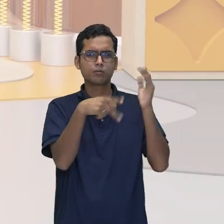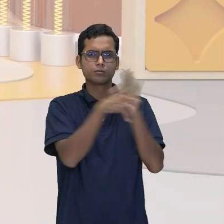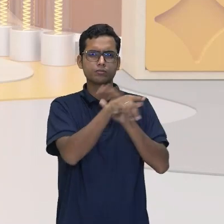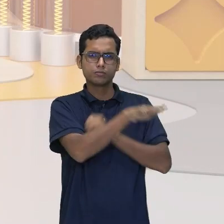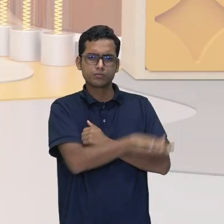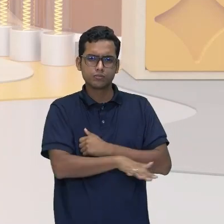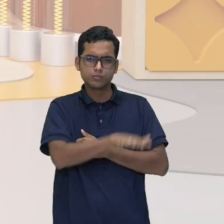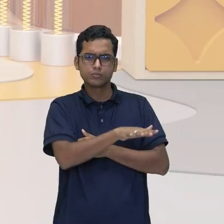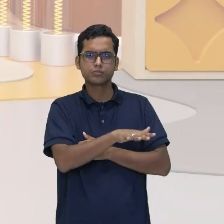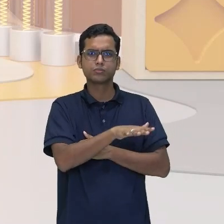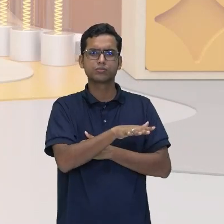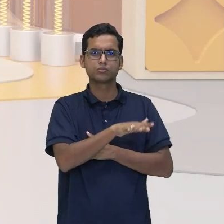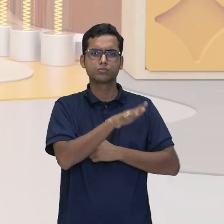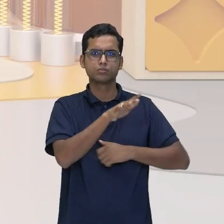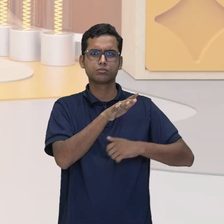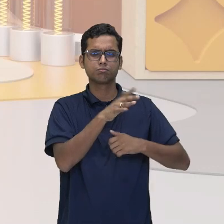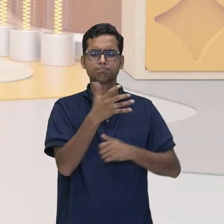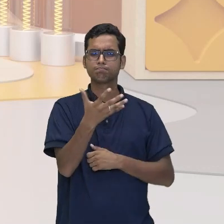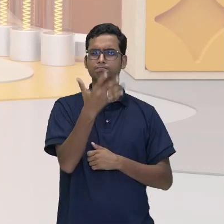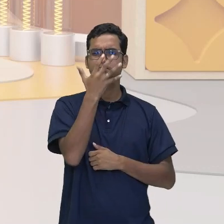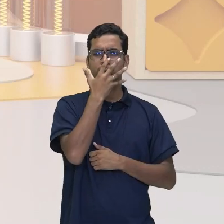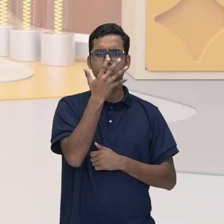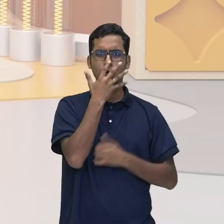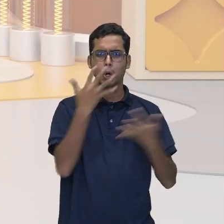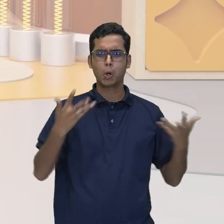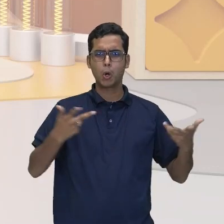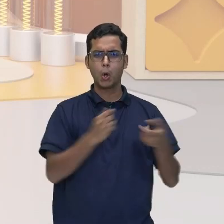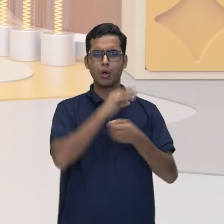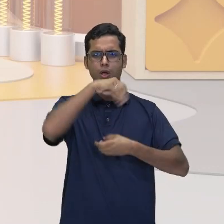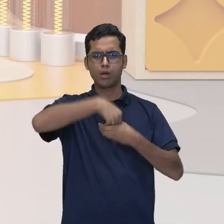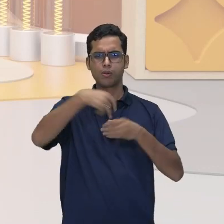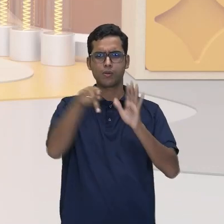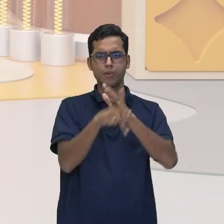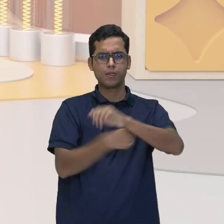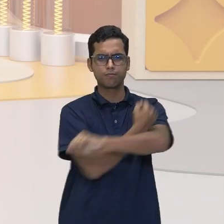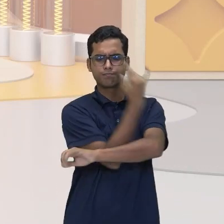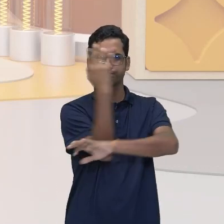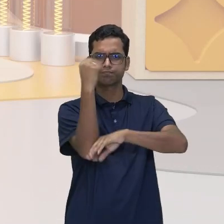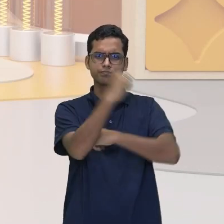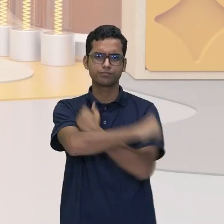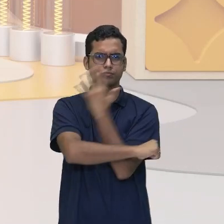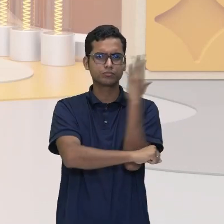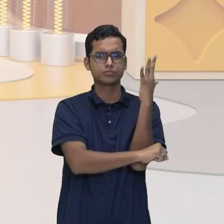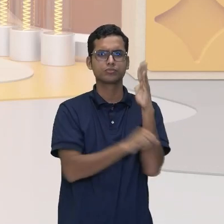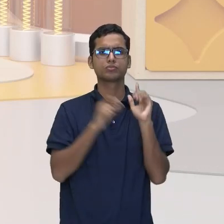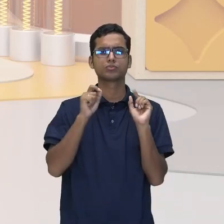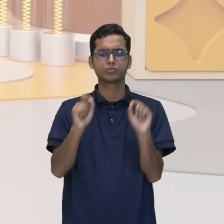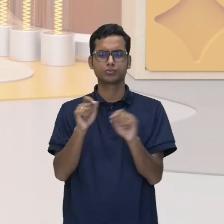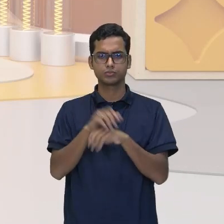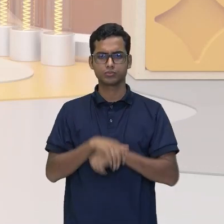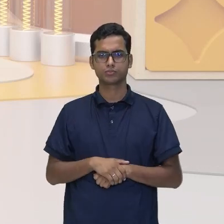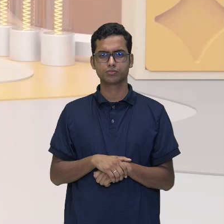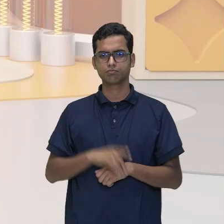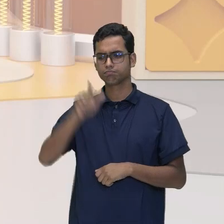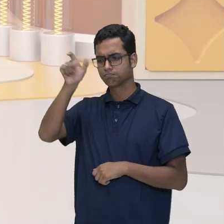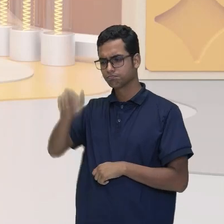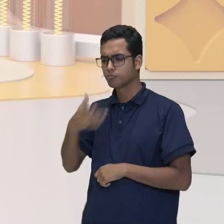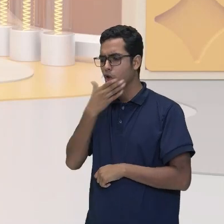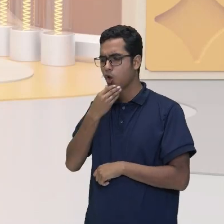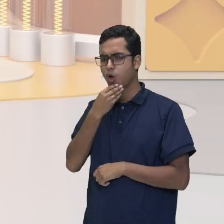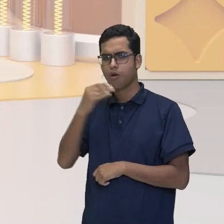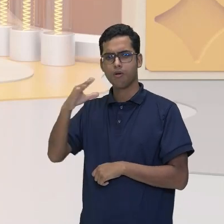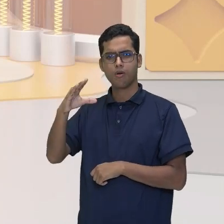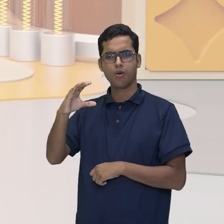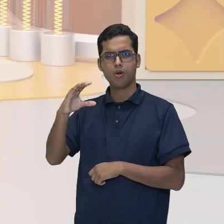território tão esplêndido no meio da selva. E vai fazer com que Cortés, melhor dizendo,